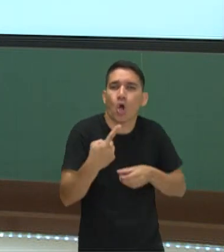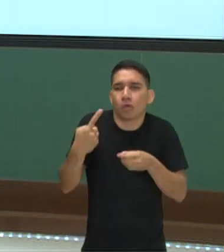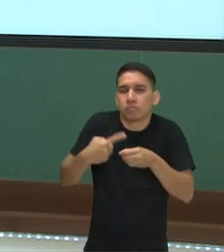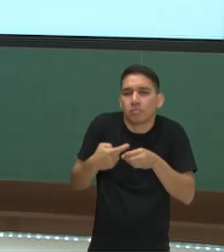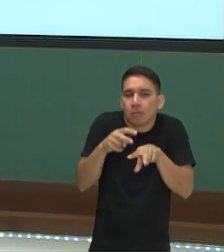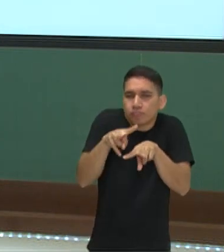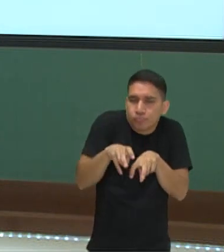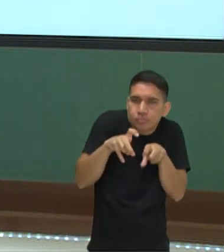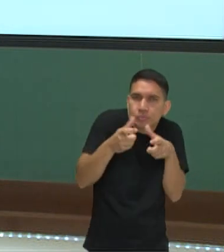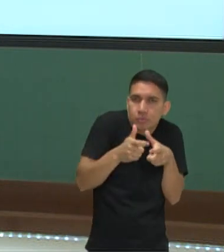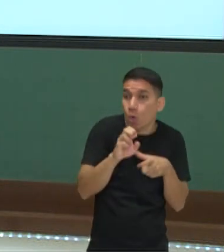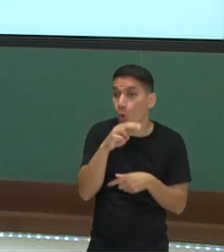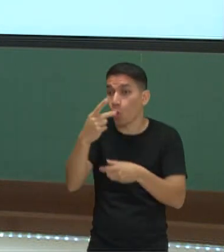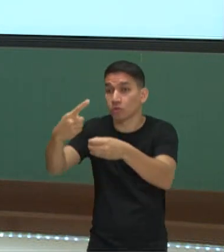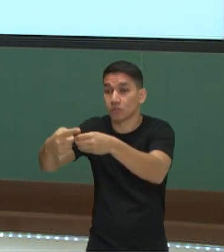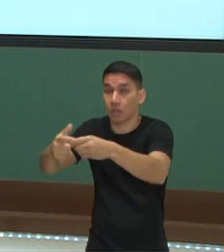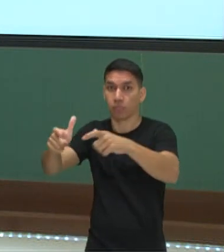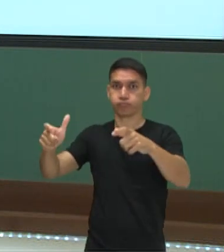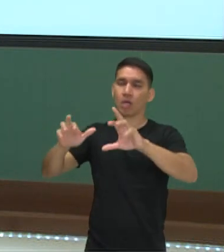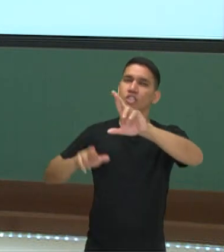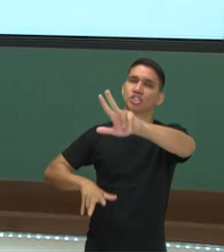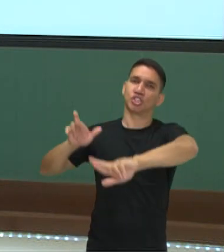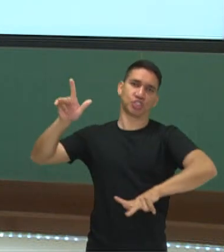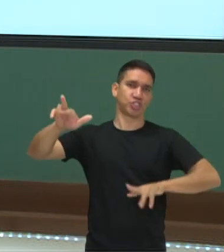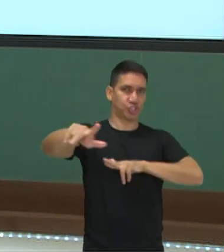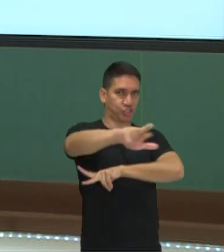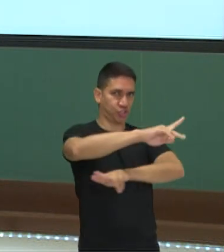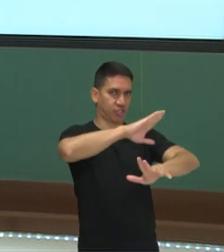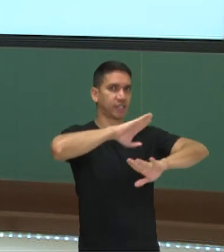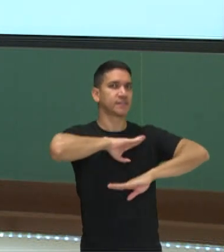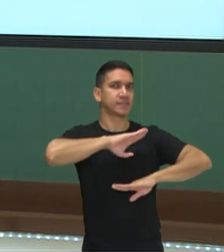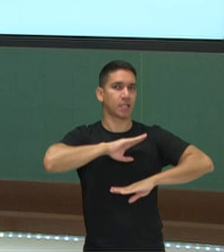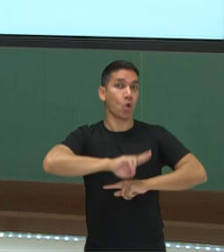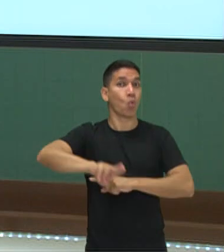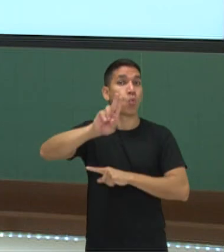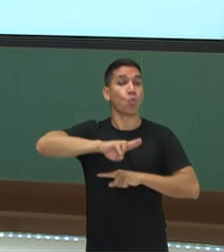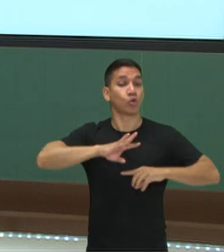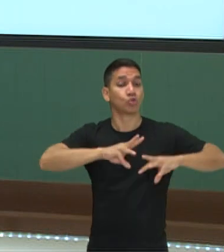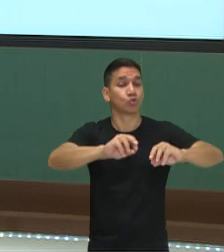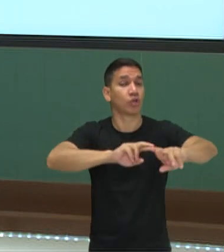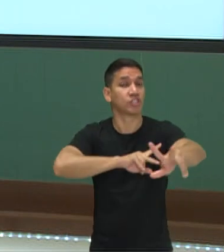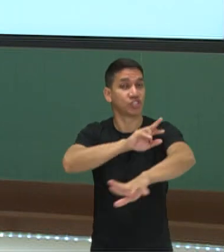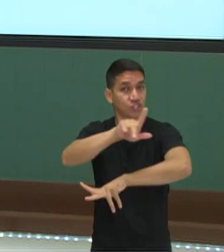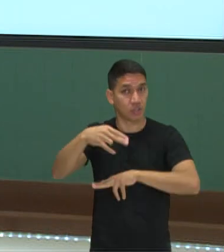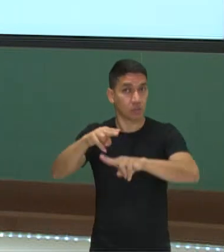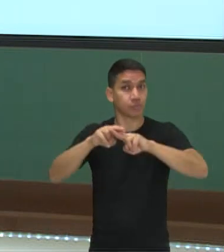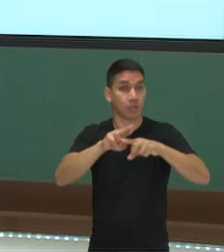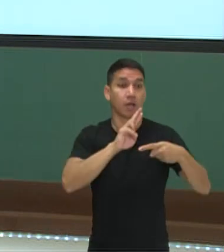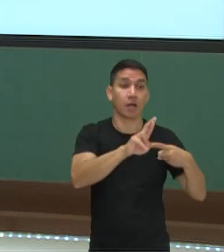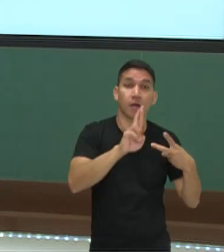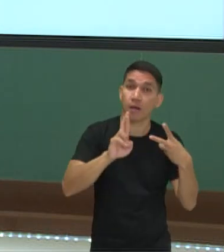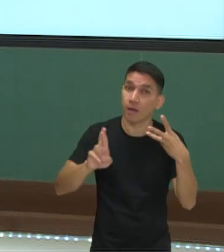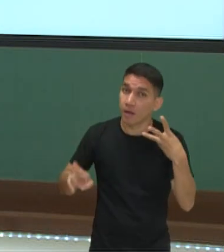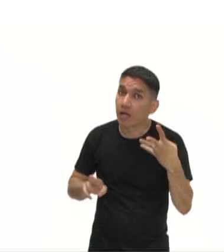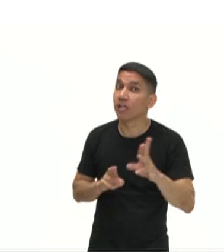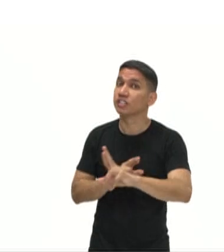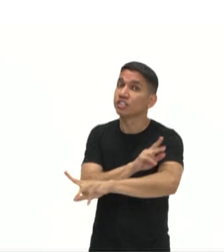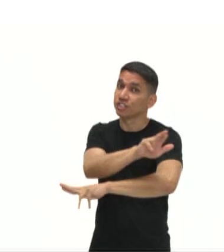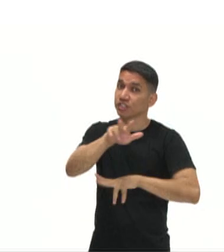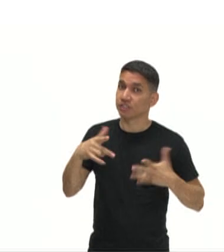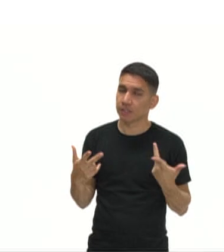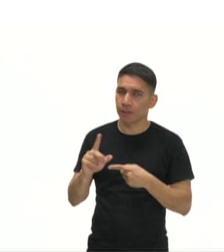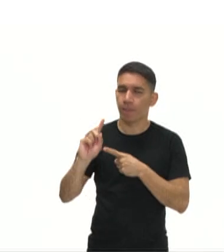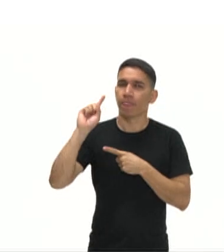numa grande cidade, é diferente. O uso do solo é diferente. Então, eu tenho respostas diferentes. Em